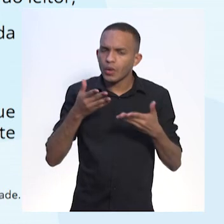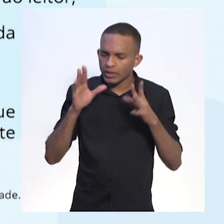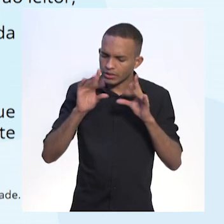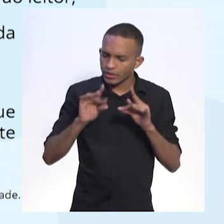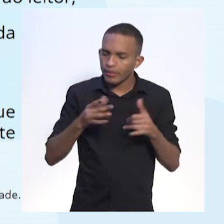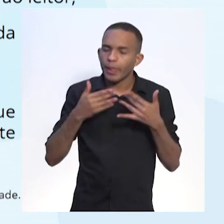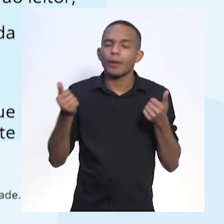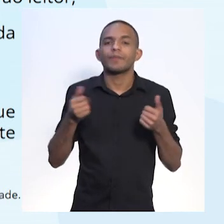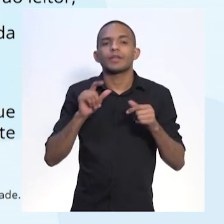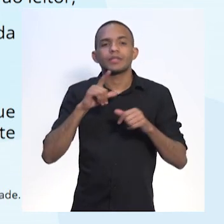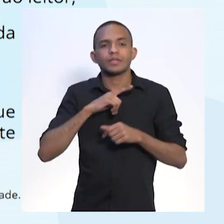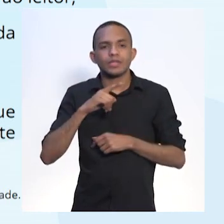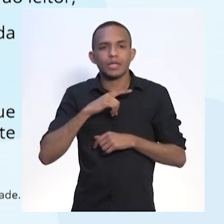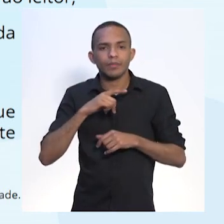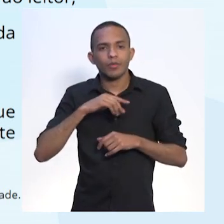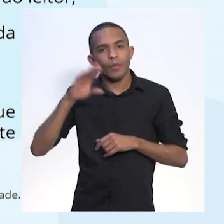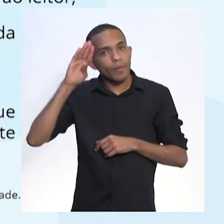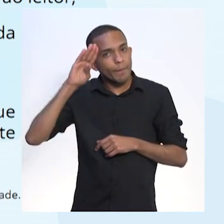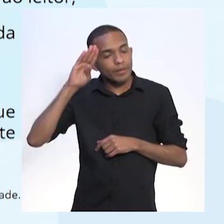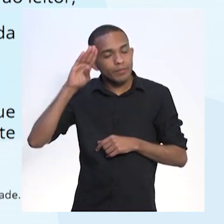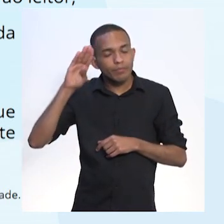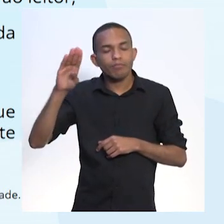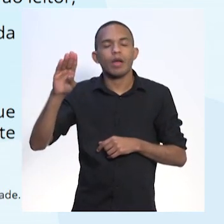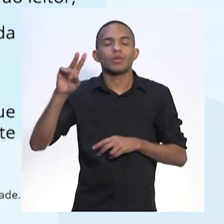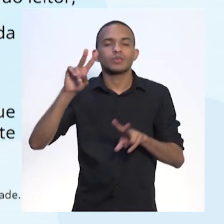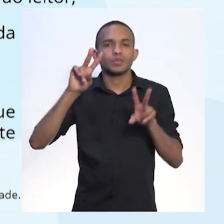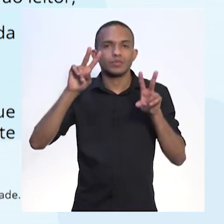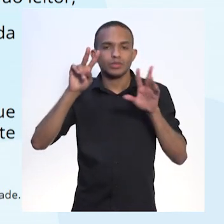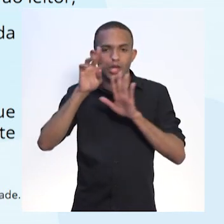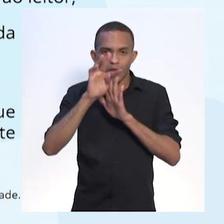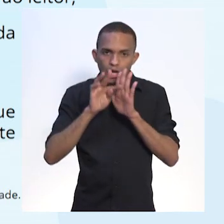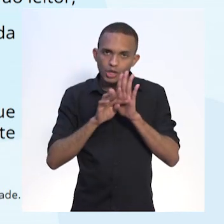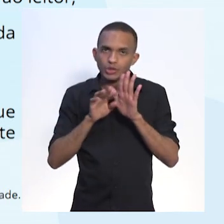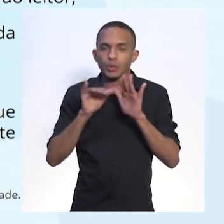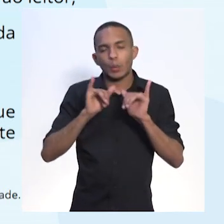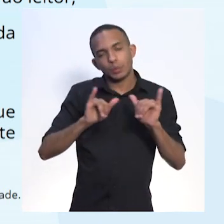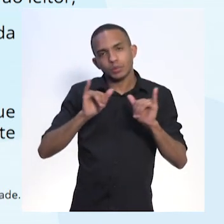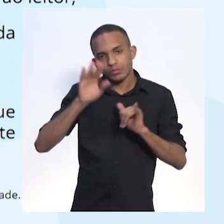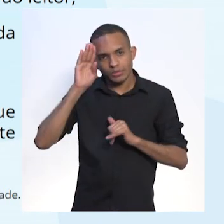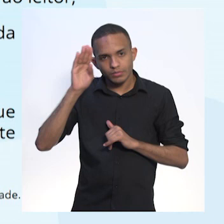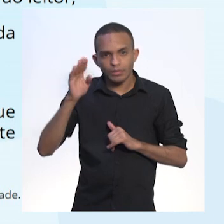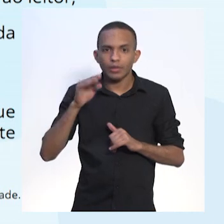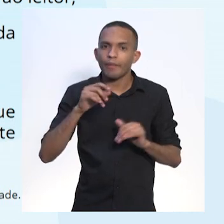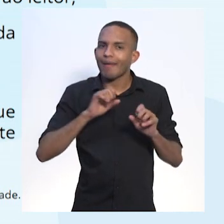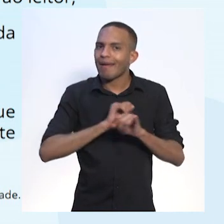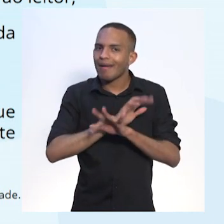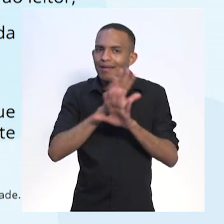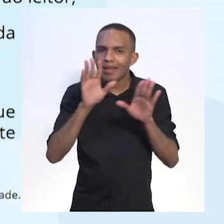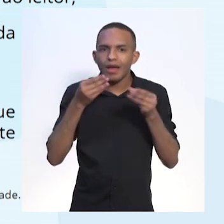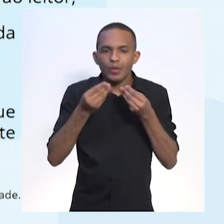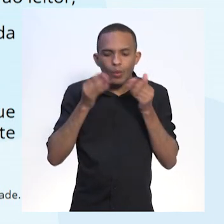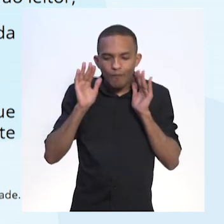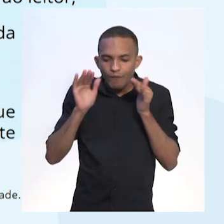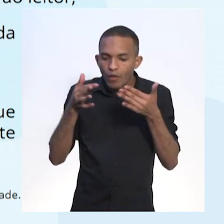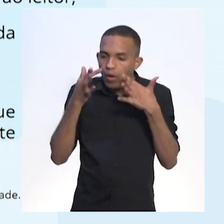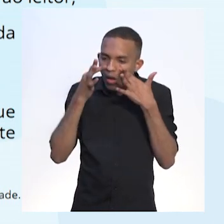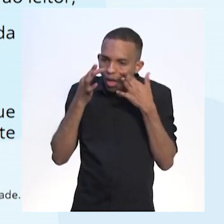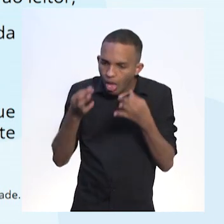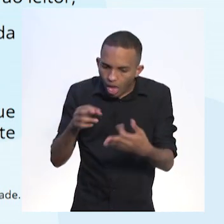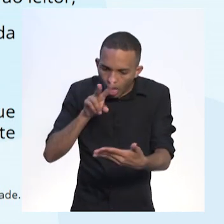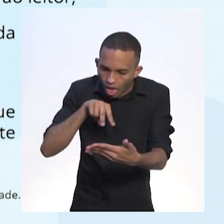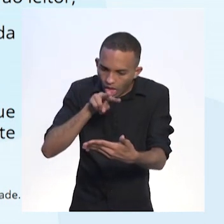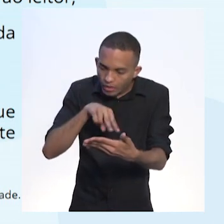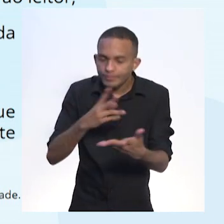Temos a manchete, ou título principal. Ele é escrito aí de forma evidente, com o objetivo de chamar a atenção do